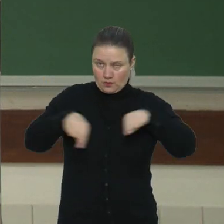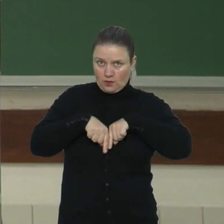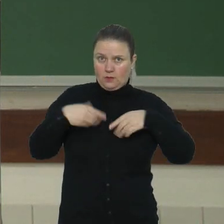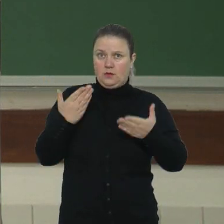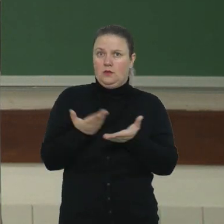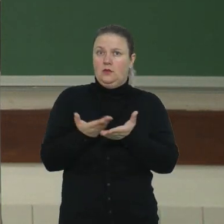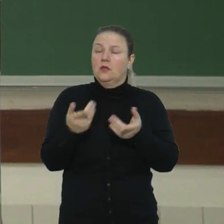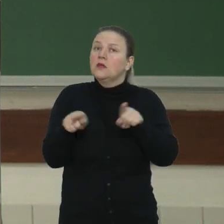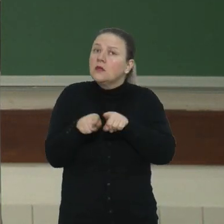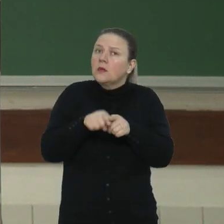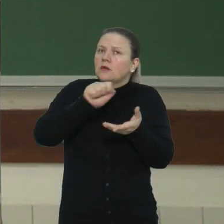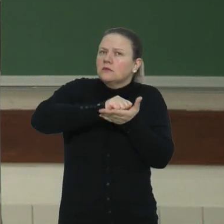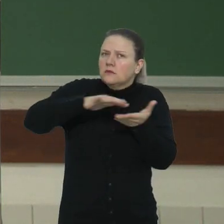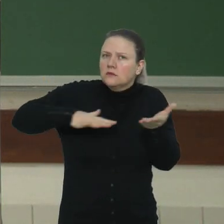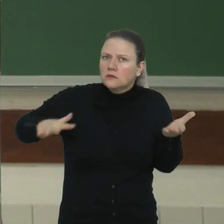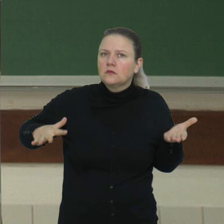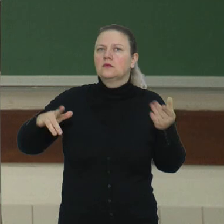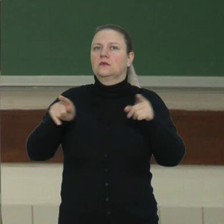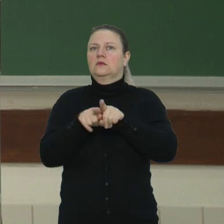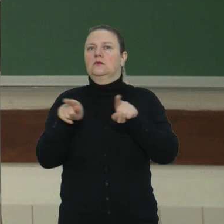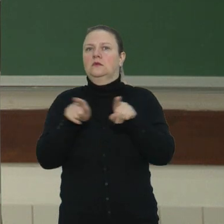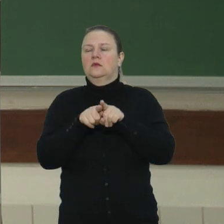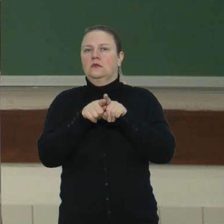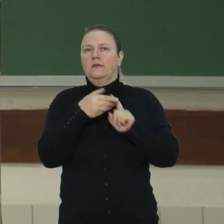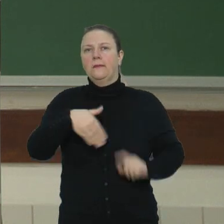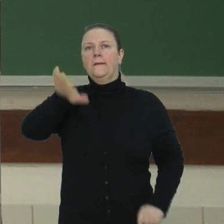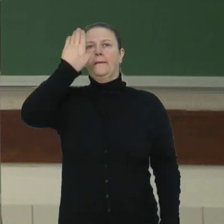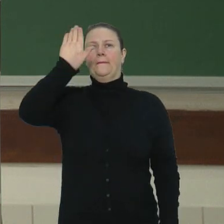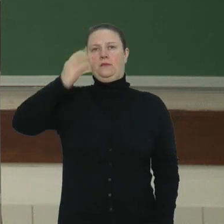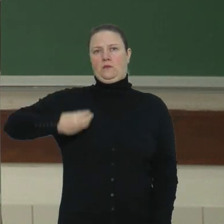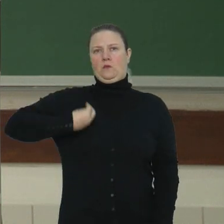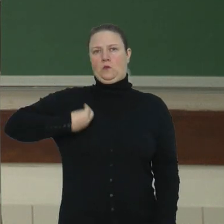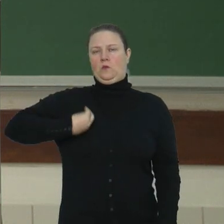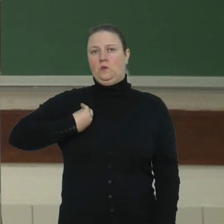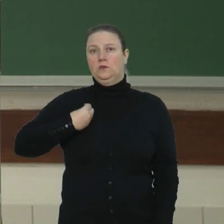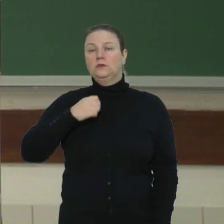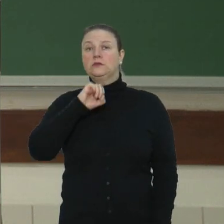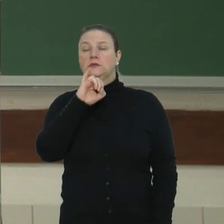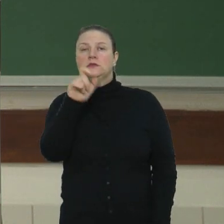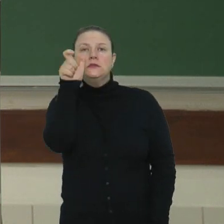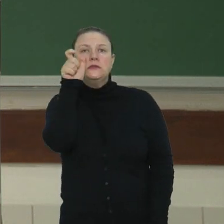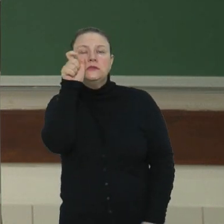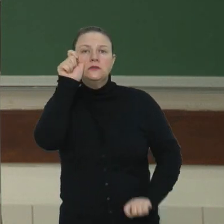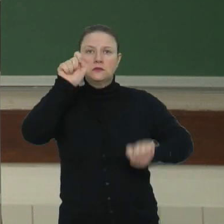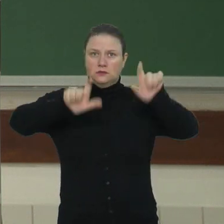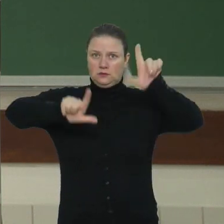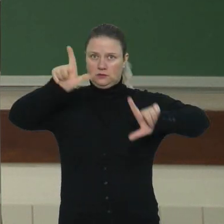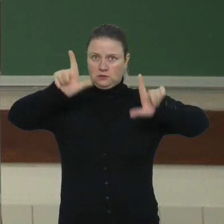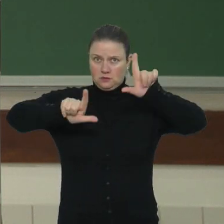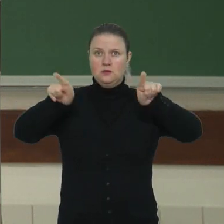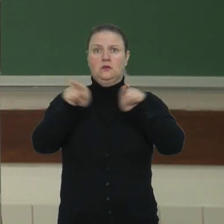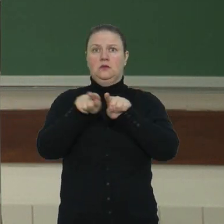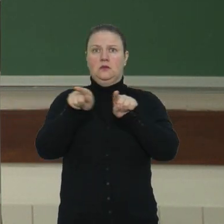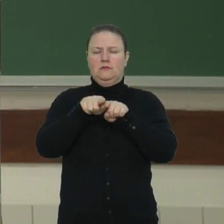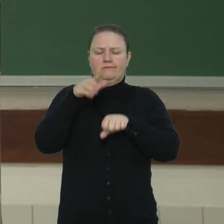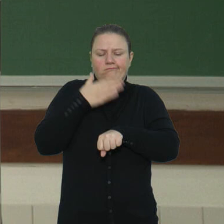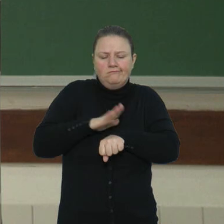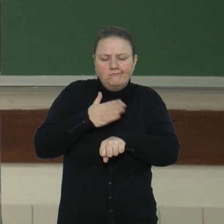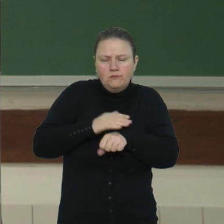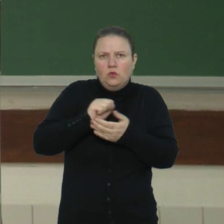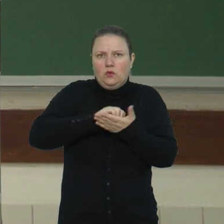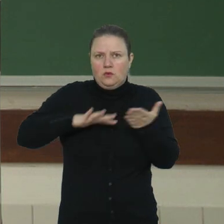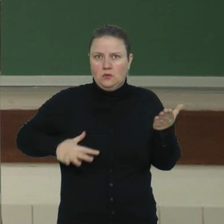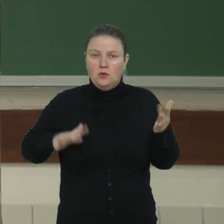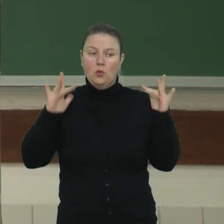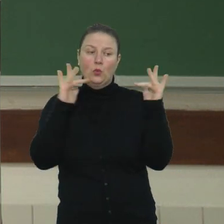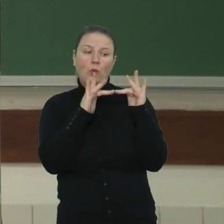atividades, né, realizar a atividade para ter a presença. Quem está assistindo a aula pela TV, também realizar as atividades, entrar em contato com a